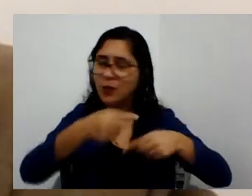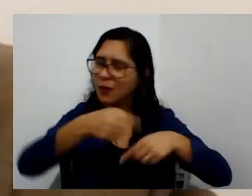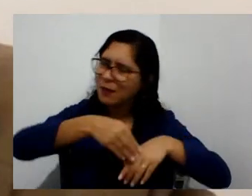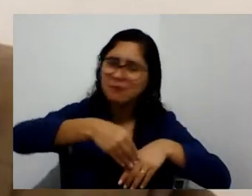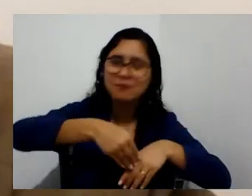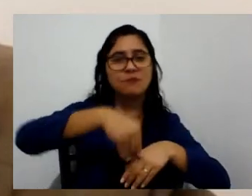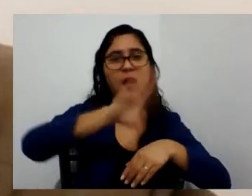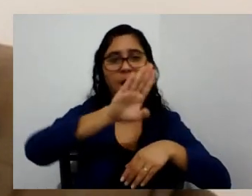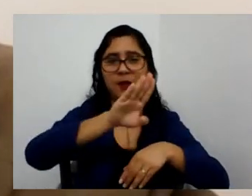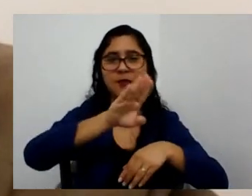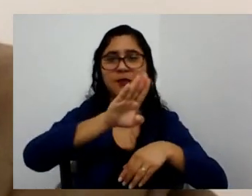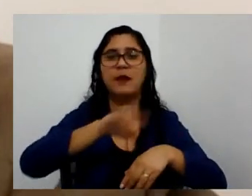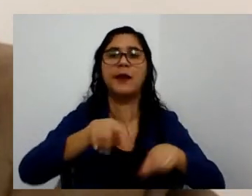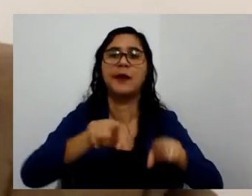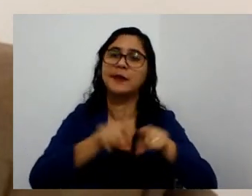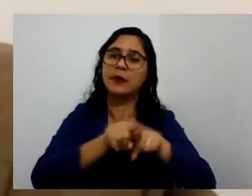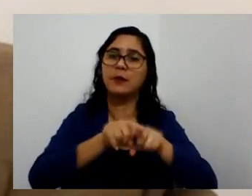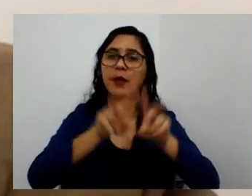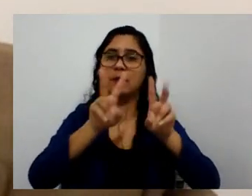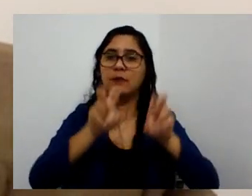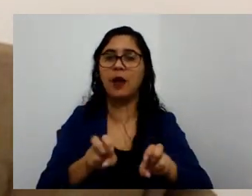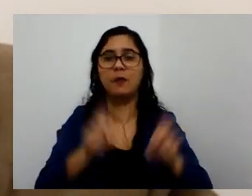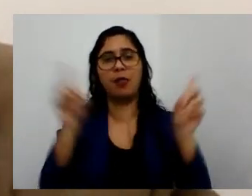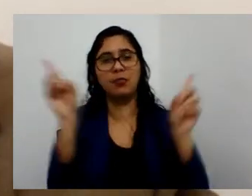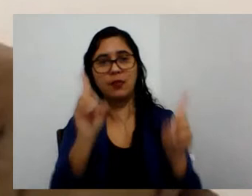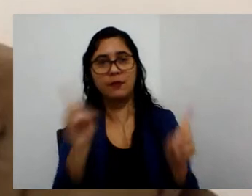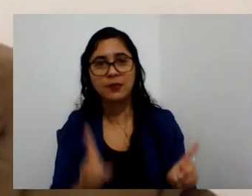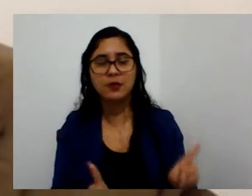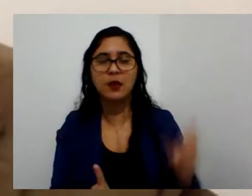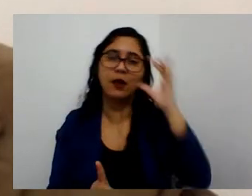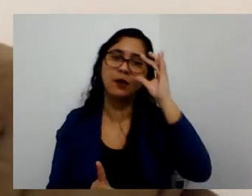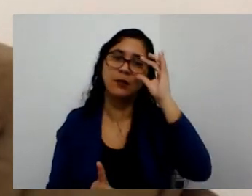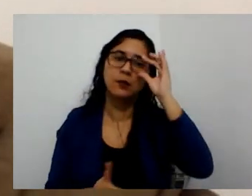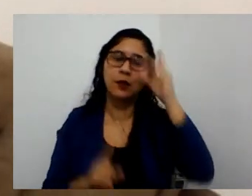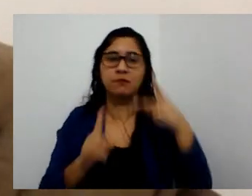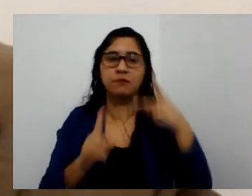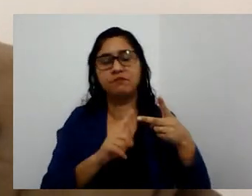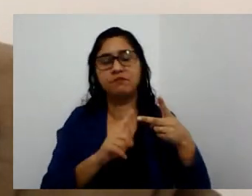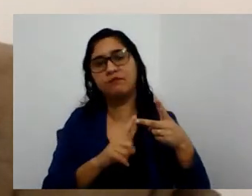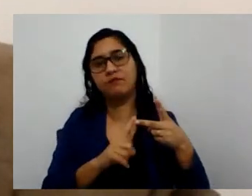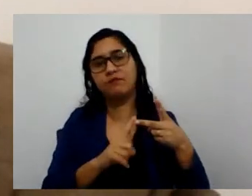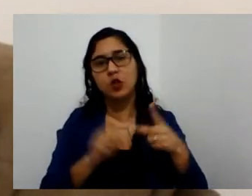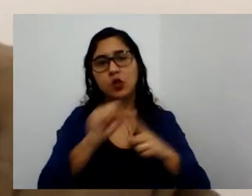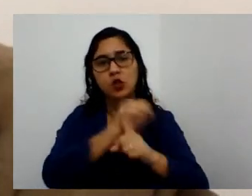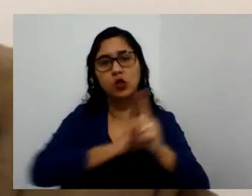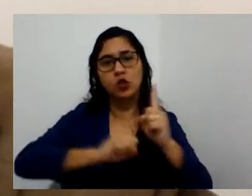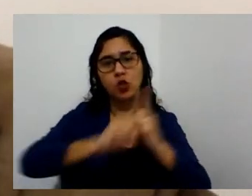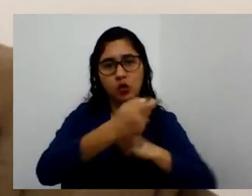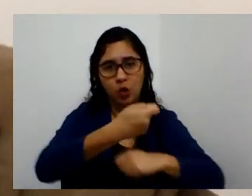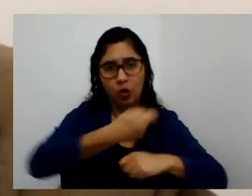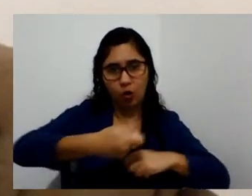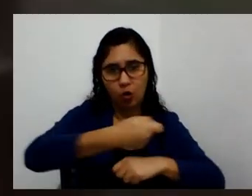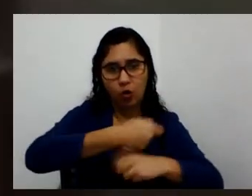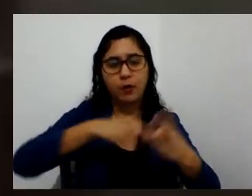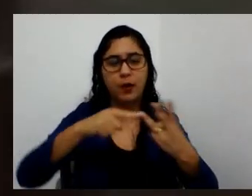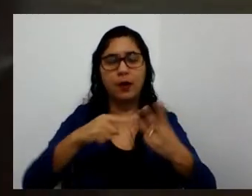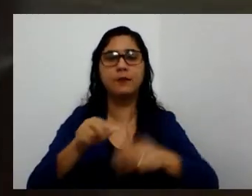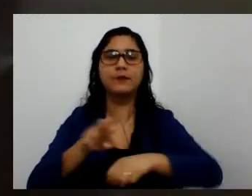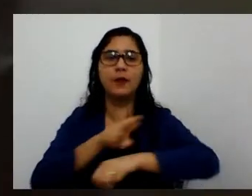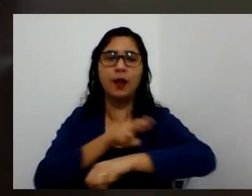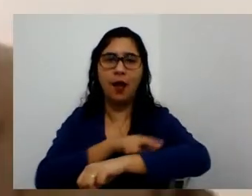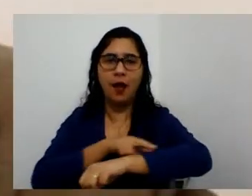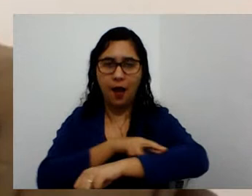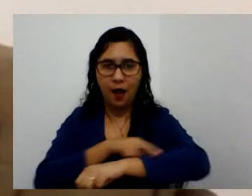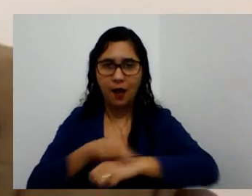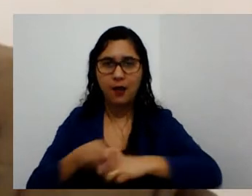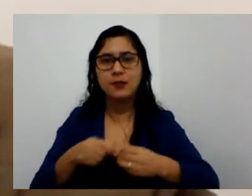questões. As questões de deficiência, as questões de socioeconômicas, as questões de raça. O material que